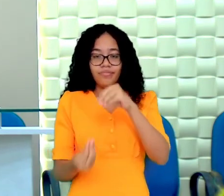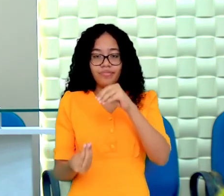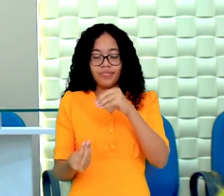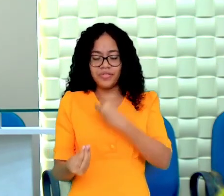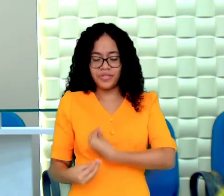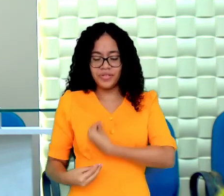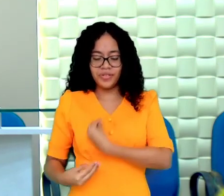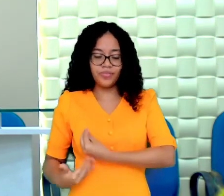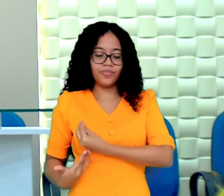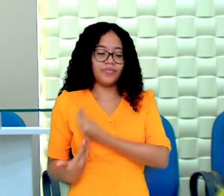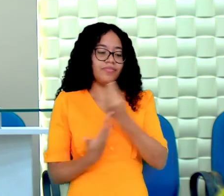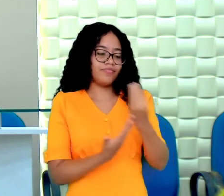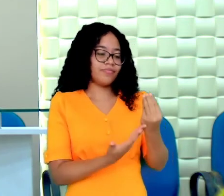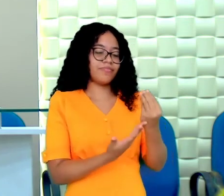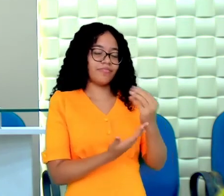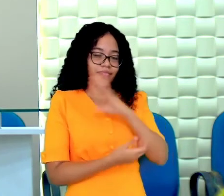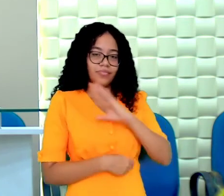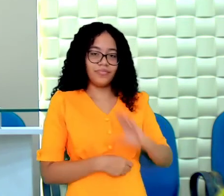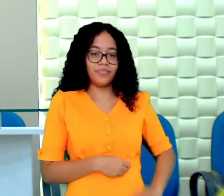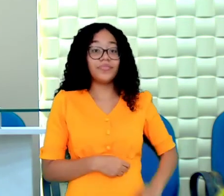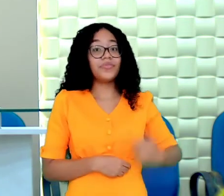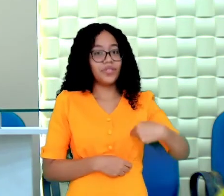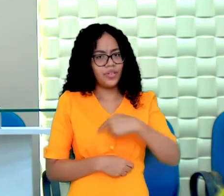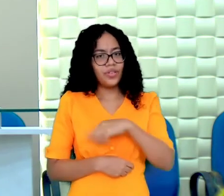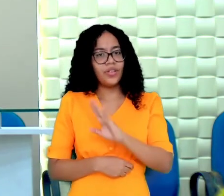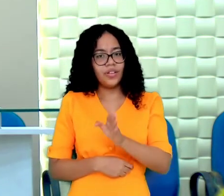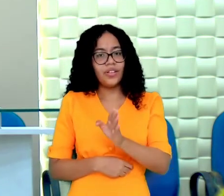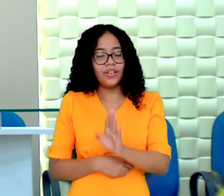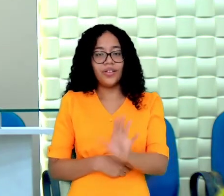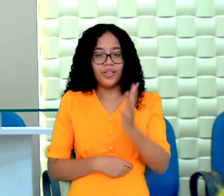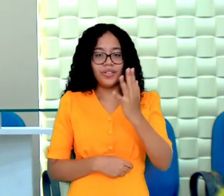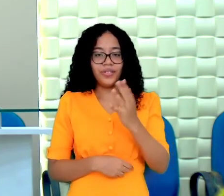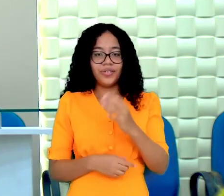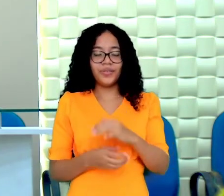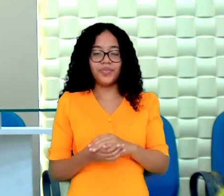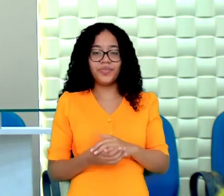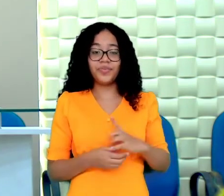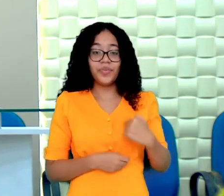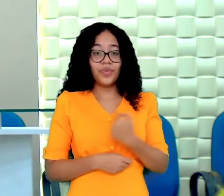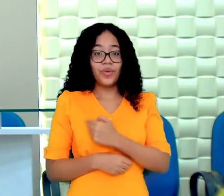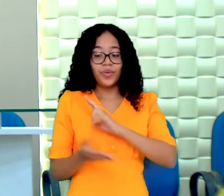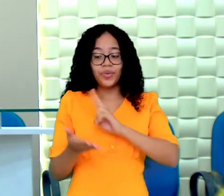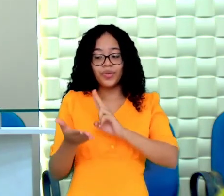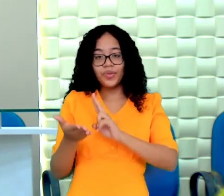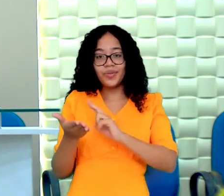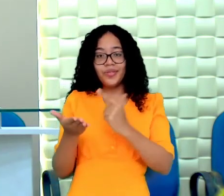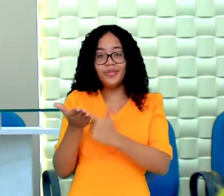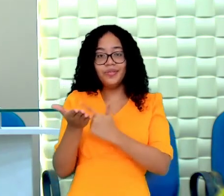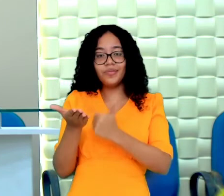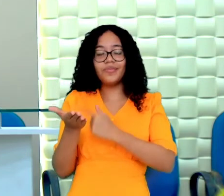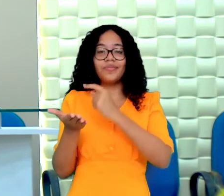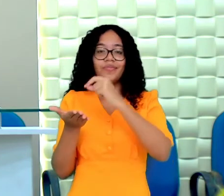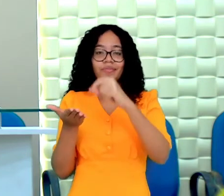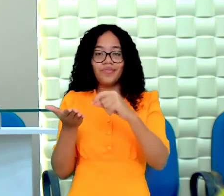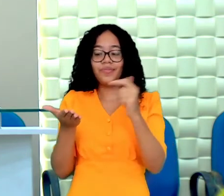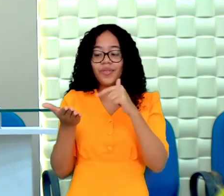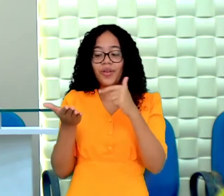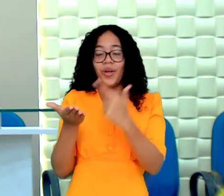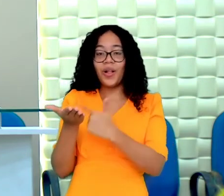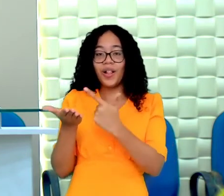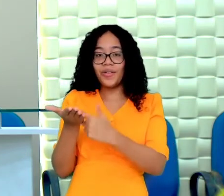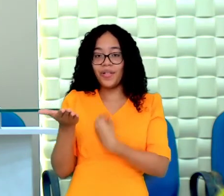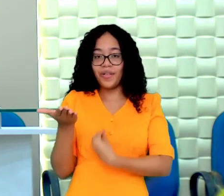vida a Cristo. E nós já fizemos isto. O nosso nome figura no livro da vida, conforme a palavra